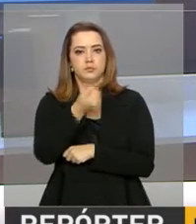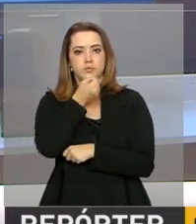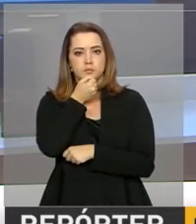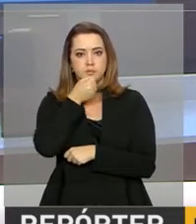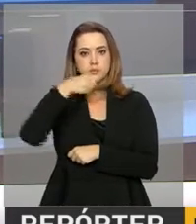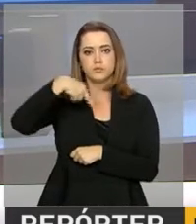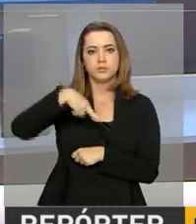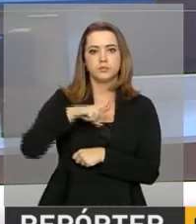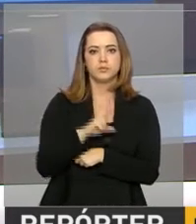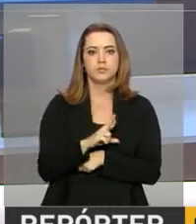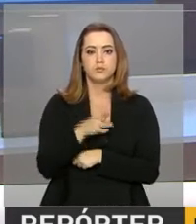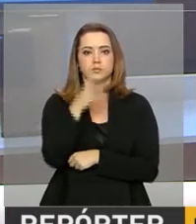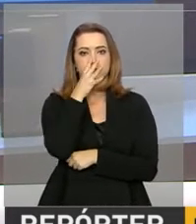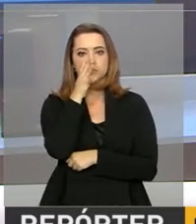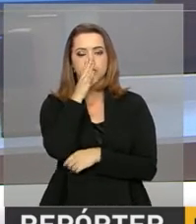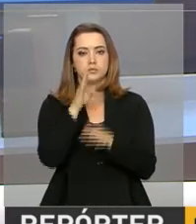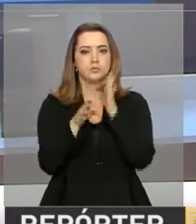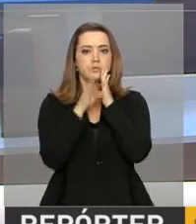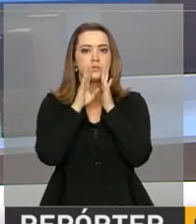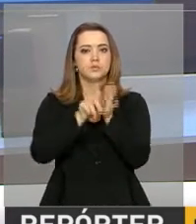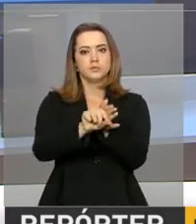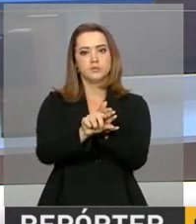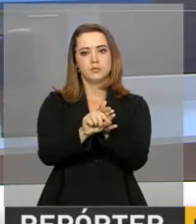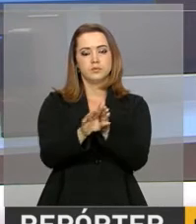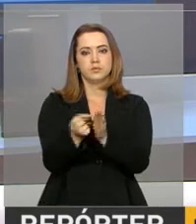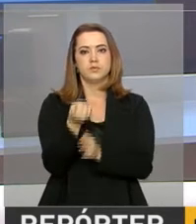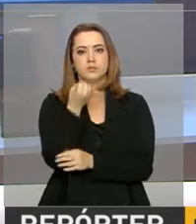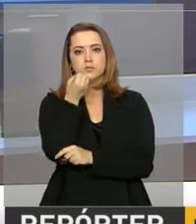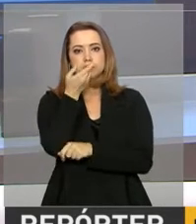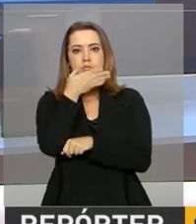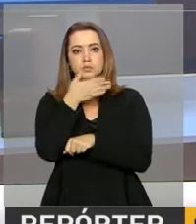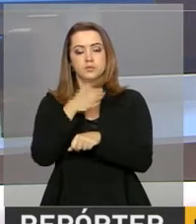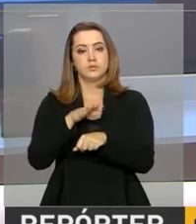do Repórter NBR. Acompanhe também as novidades em nossas redes